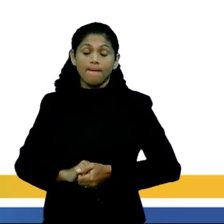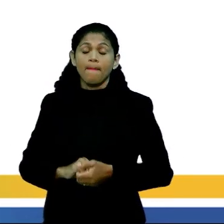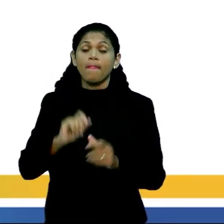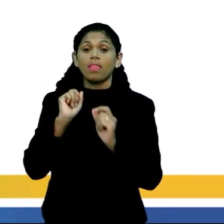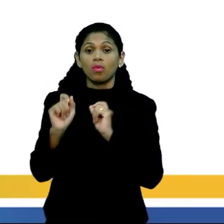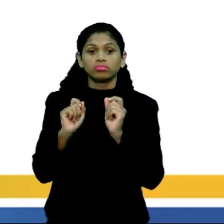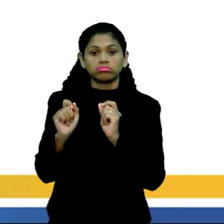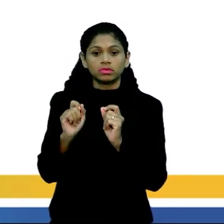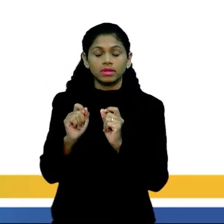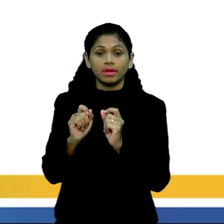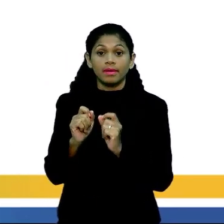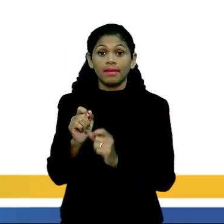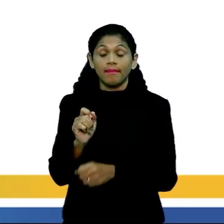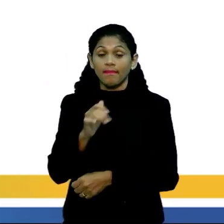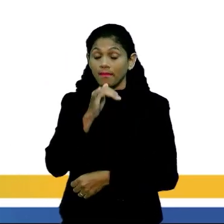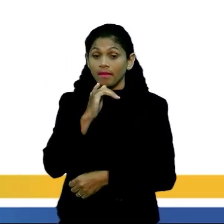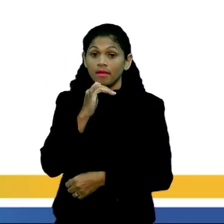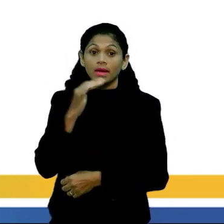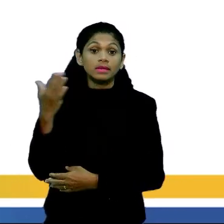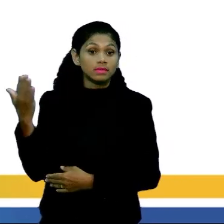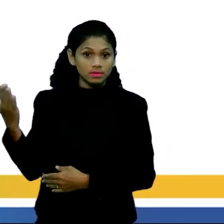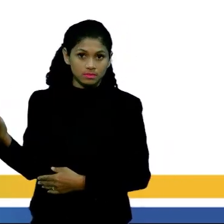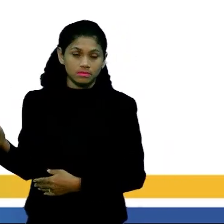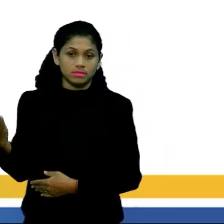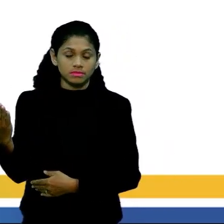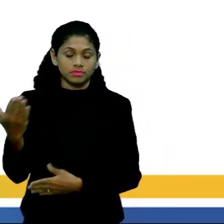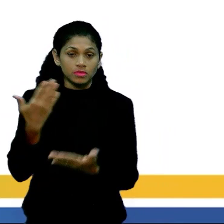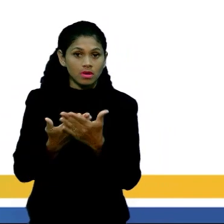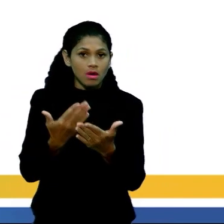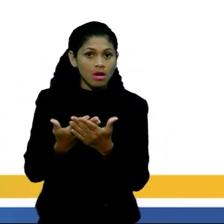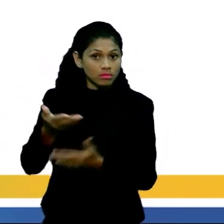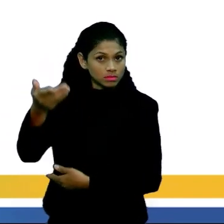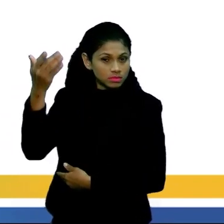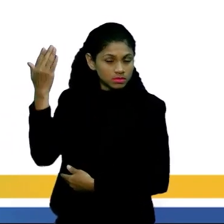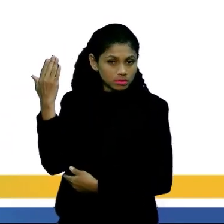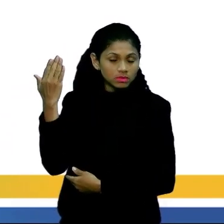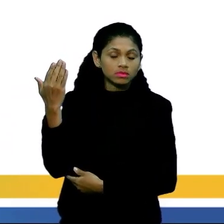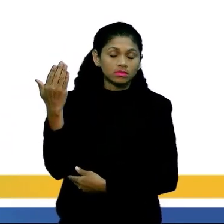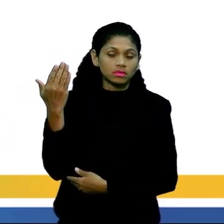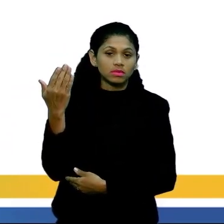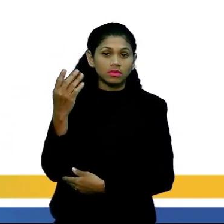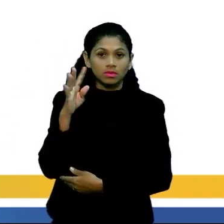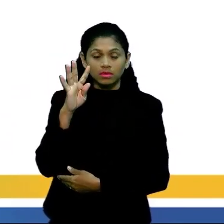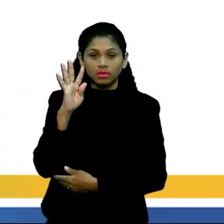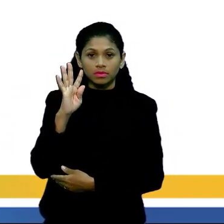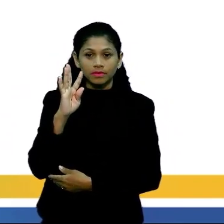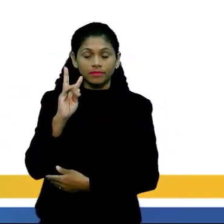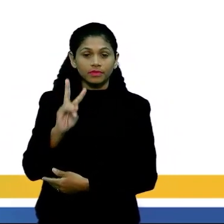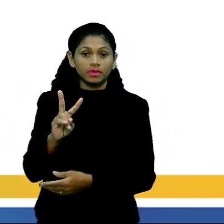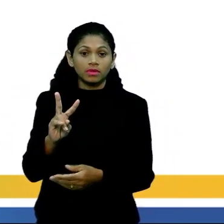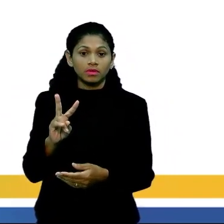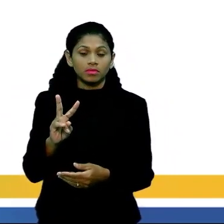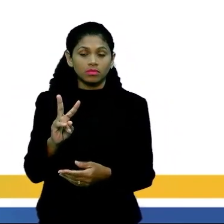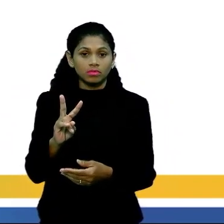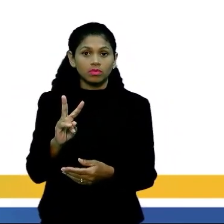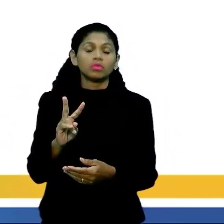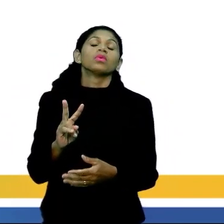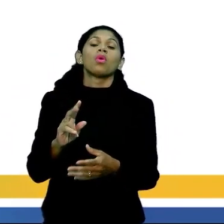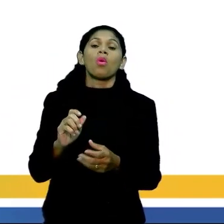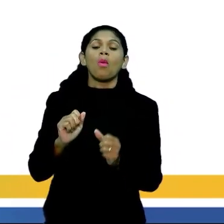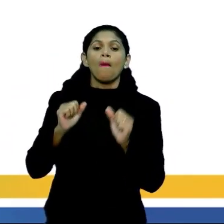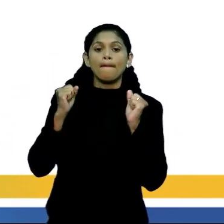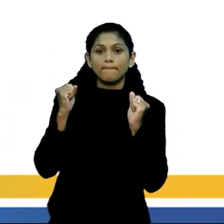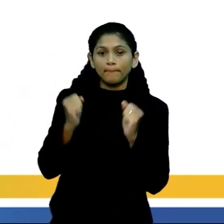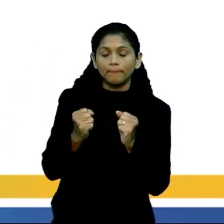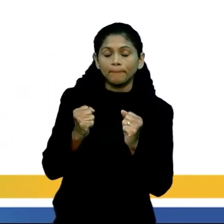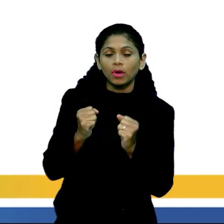vimos nas aulas anteriores. Na aula anterior, nós vimos que a mistura heterogênea, ela pode acontecer entre dois sólidos,